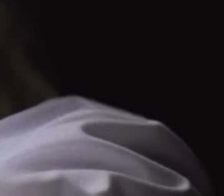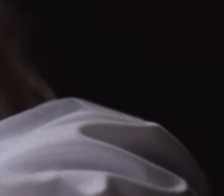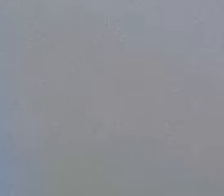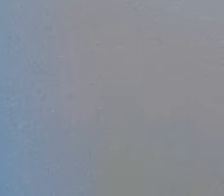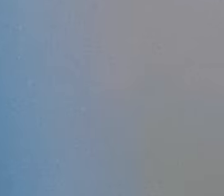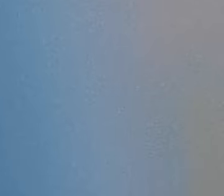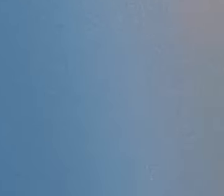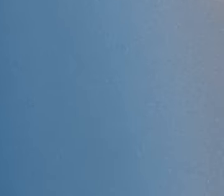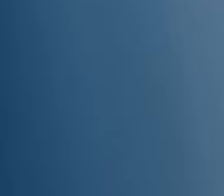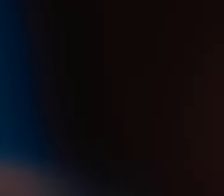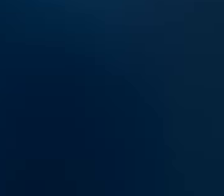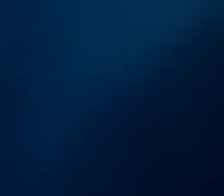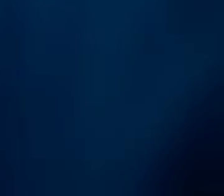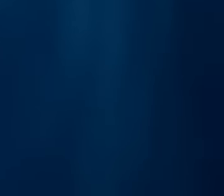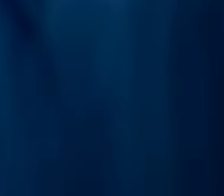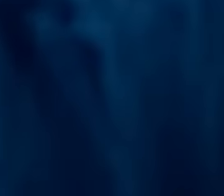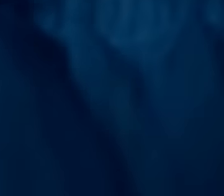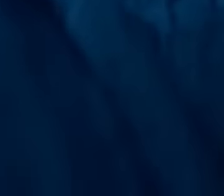Os primeiros rascunhos não bastam.